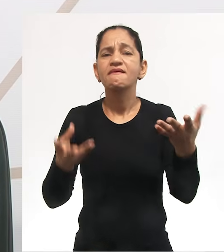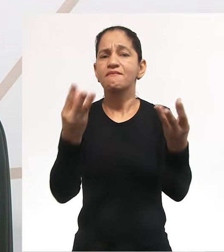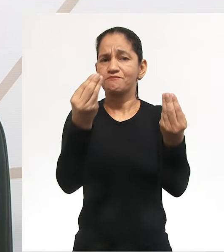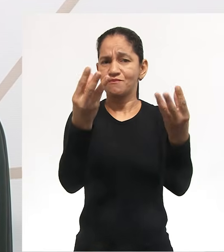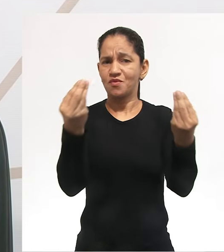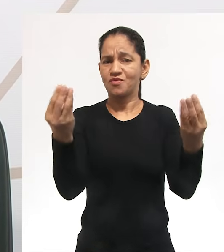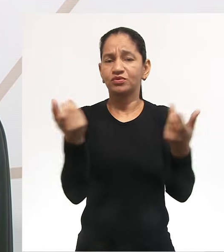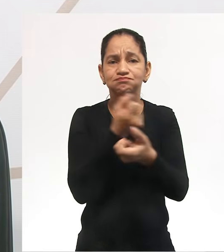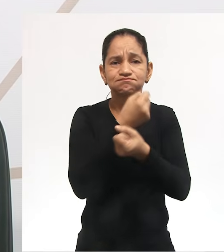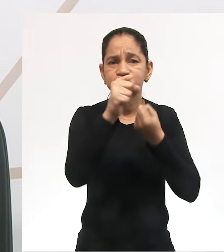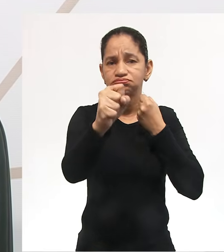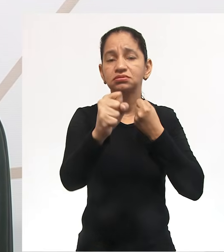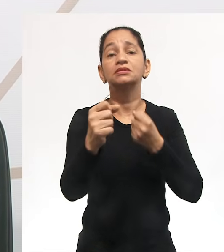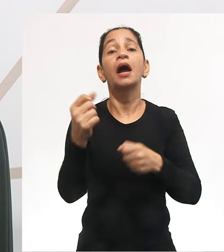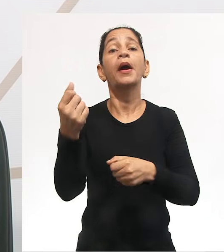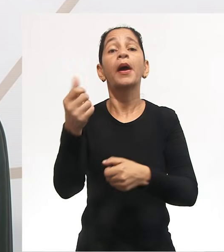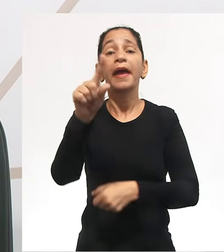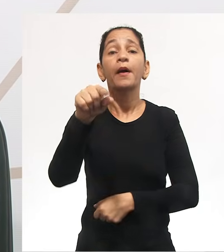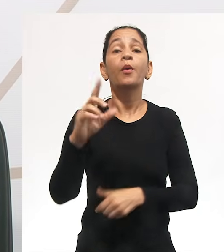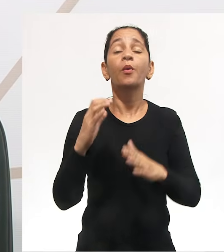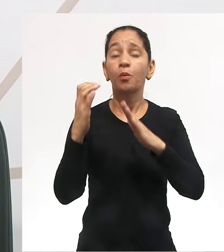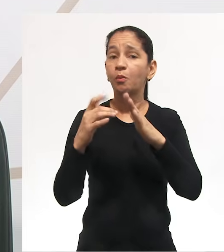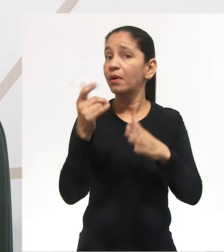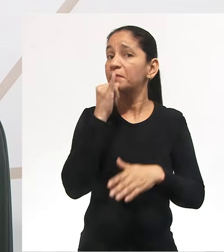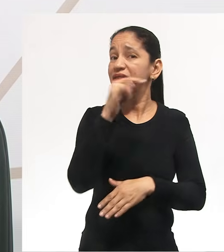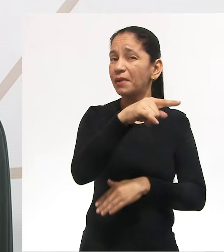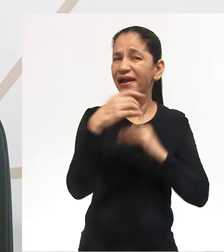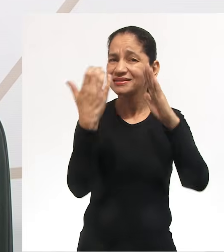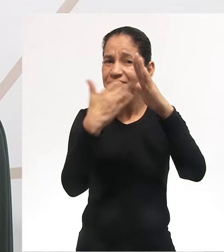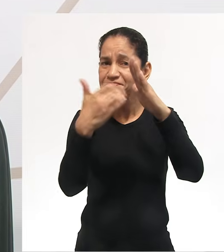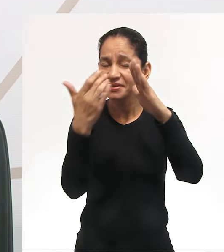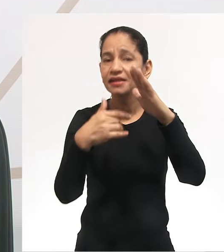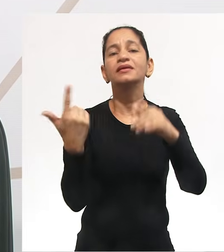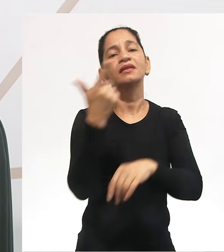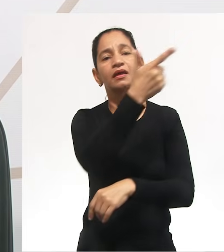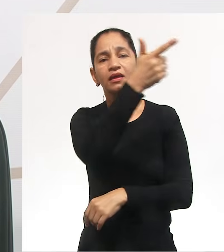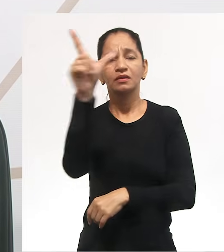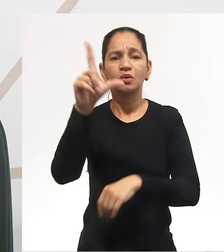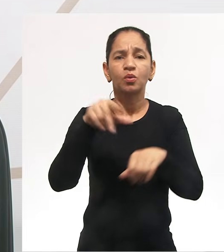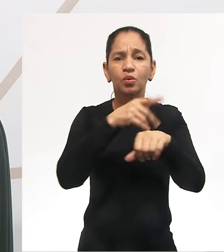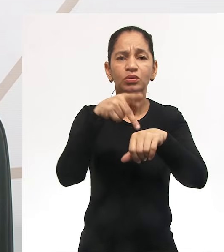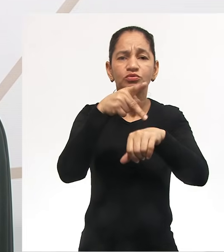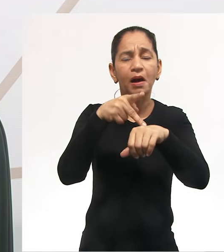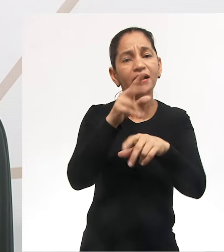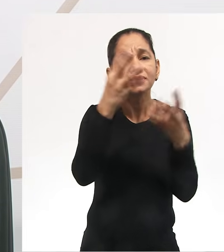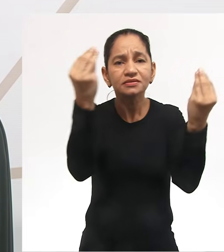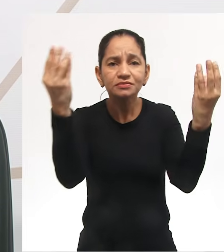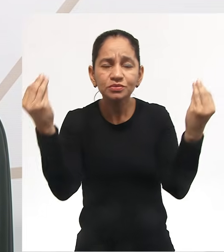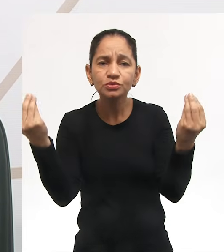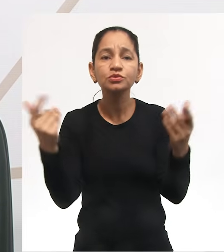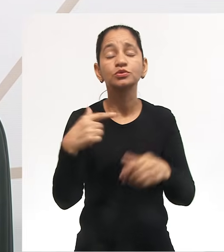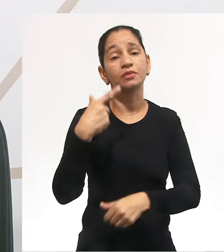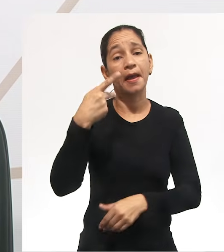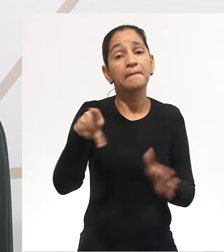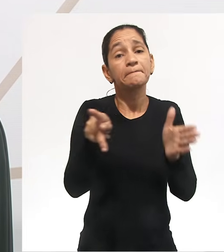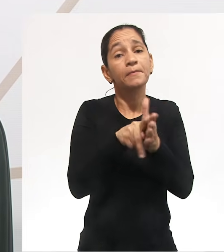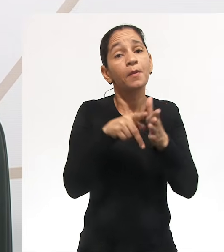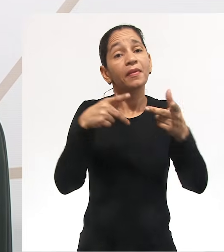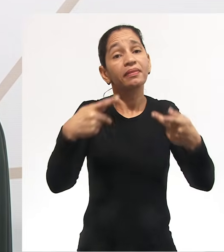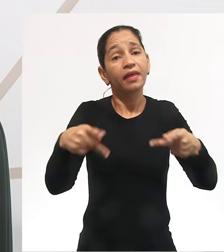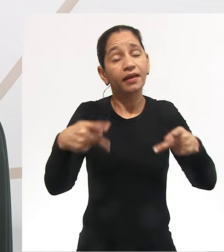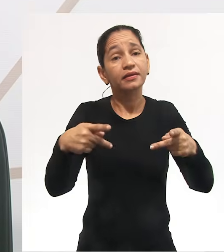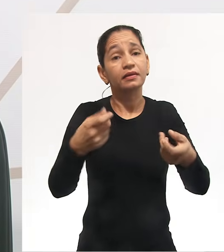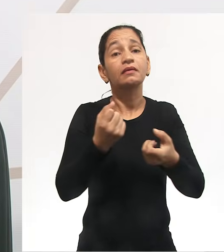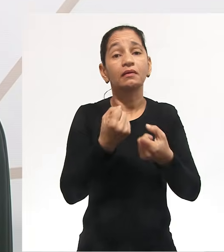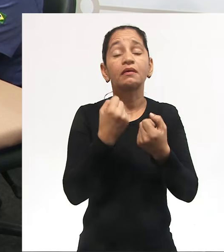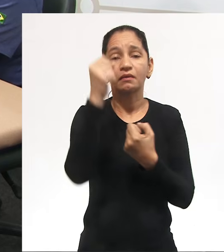É uma mineradora, é uma mineração, uma empresa binacional até. Ela é uma empresa, né, que é do De